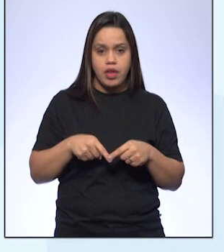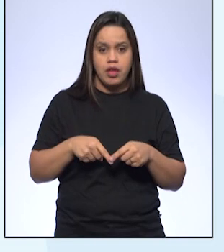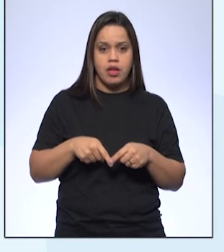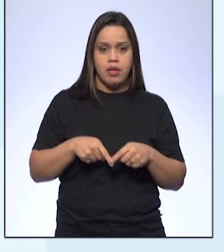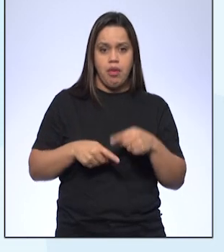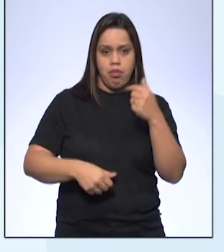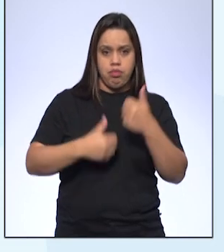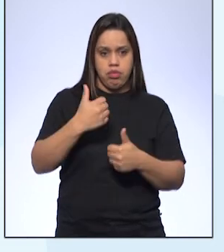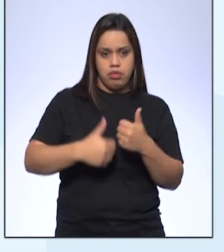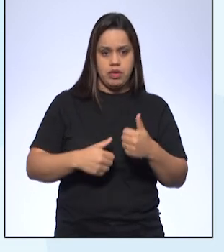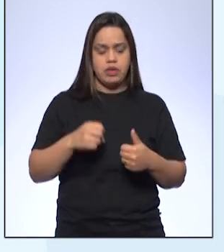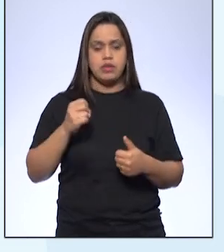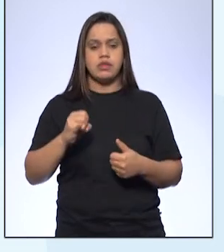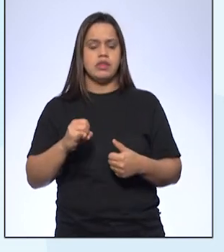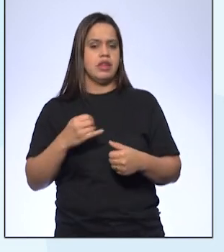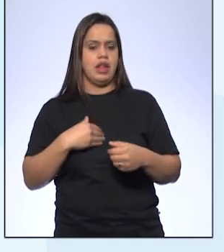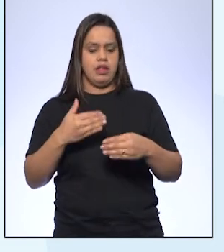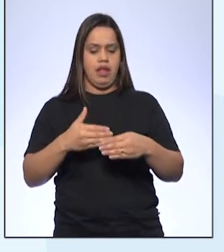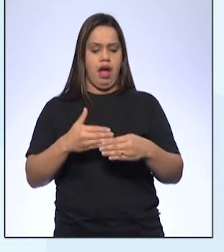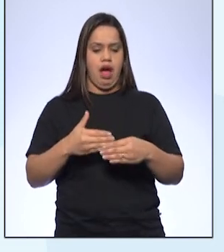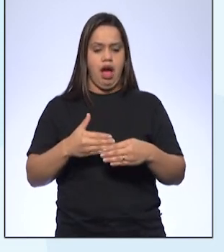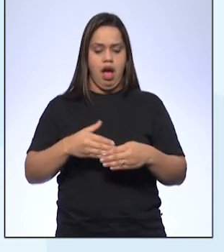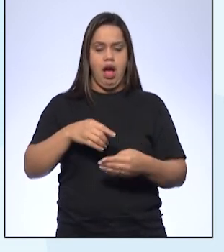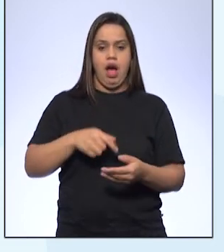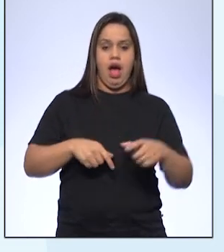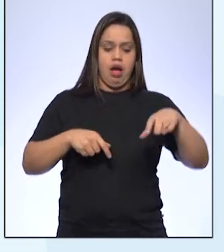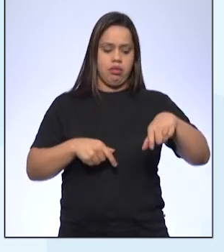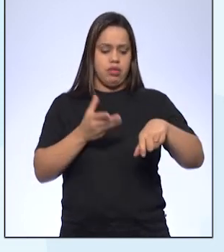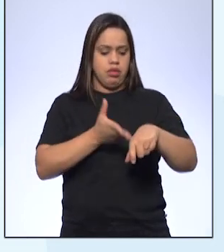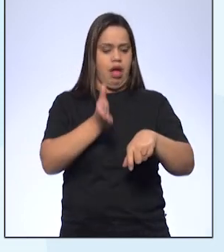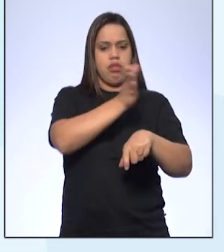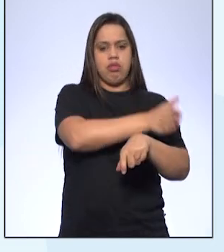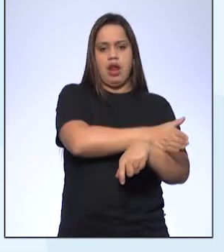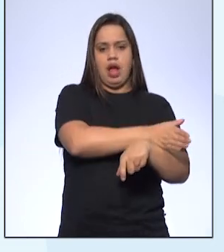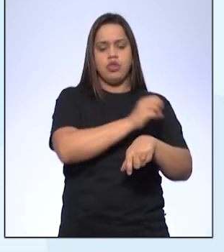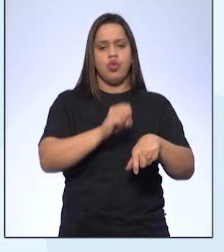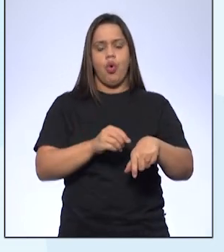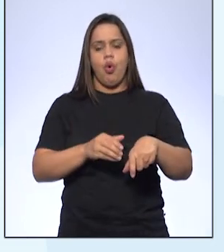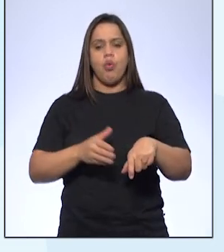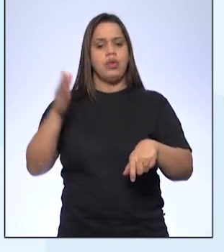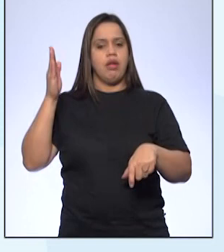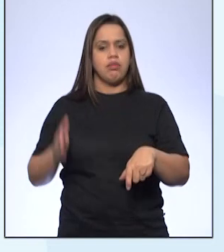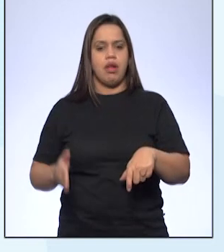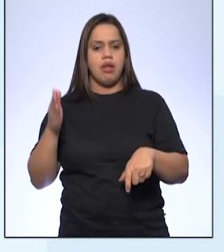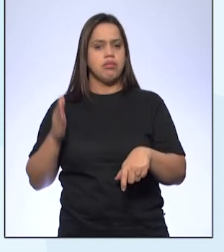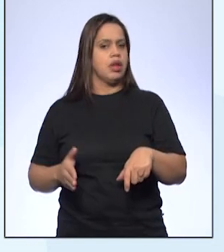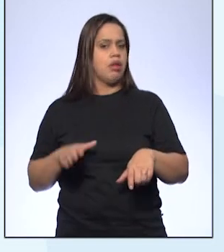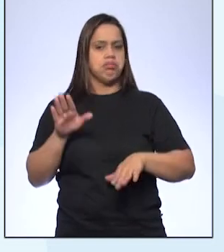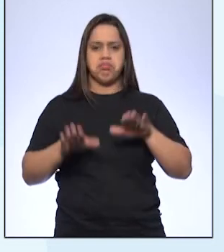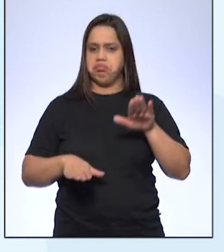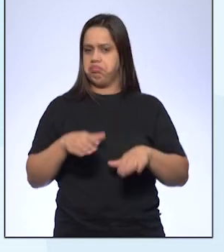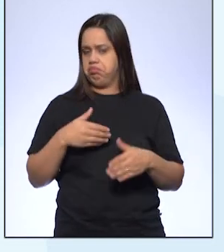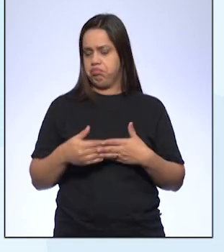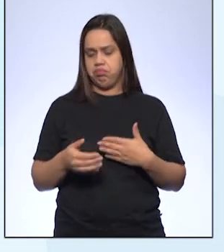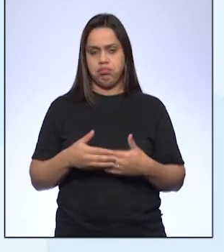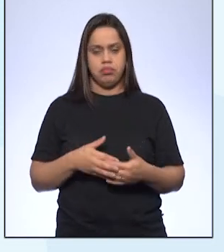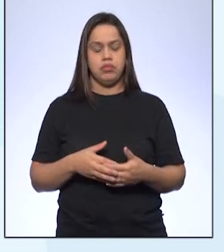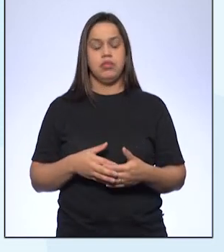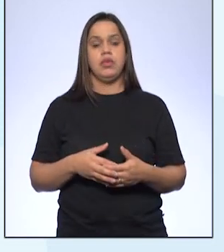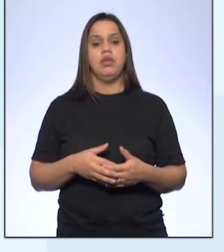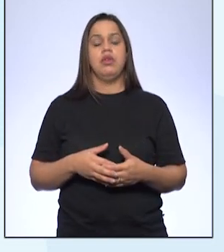ou não, se ele está atrás do gol, se ele está na lateral, relação à posição. E,